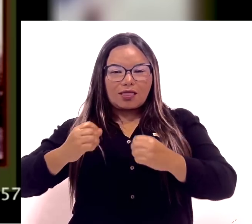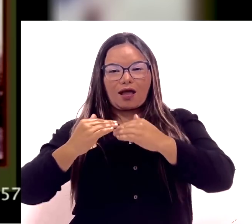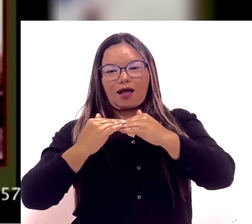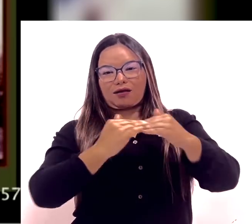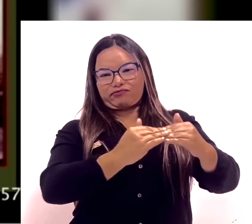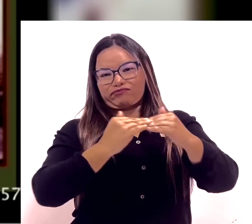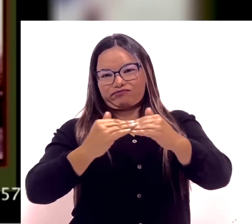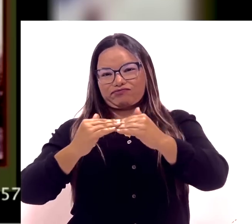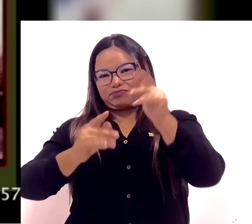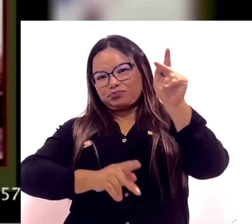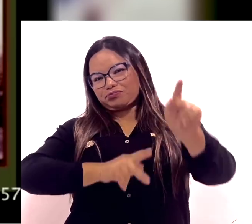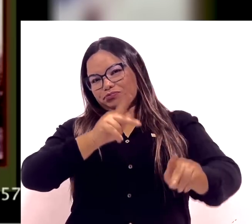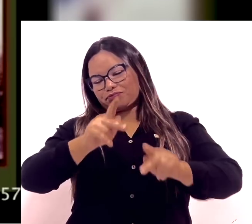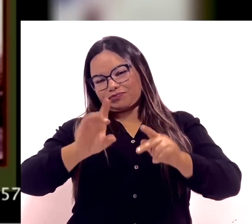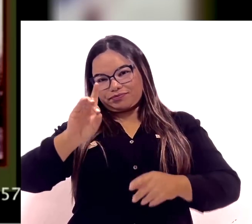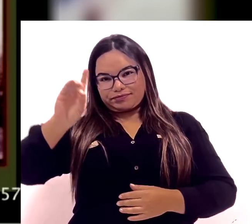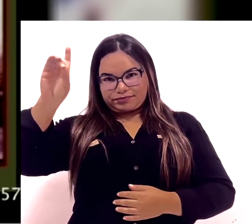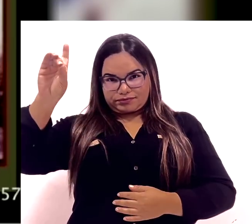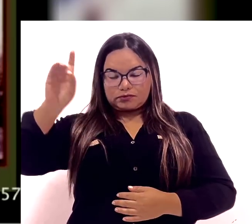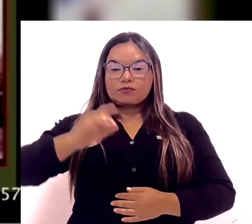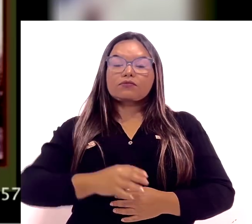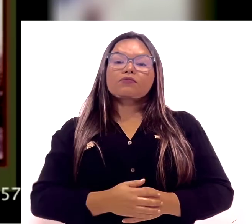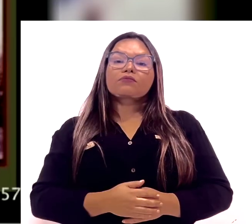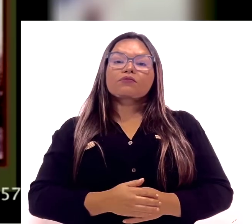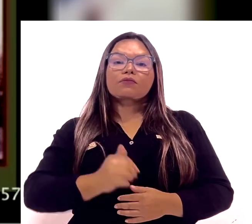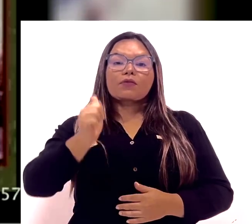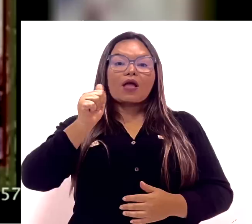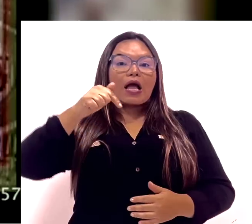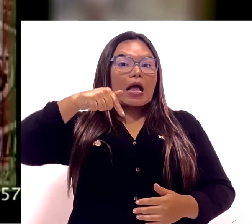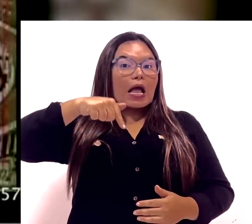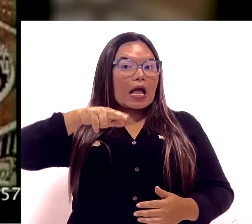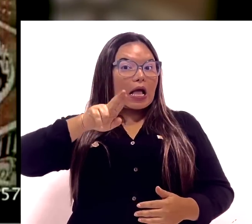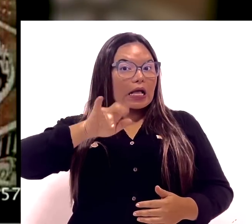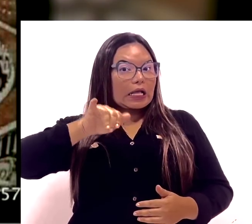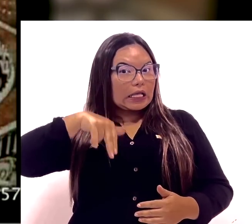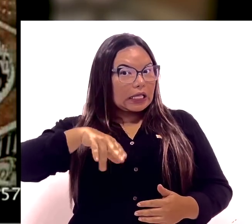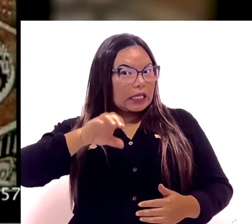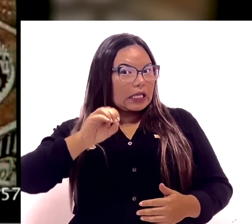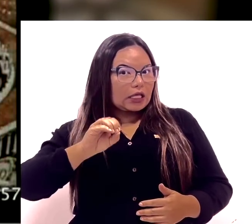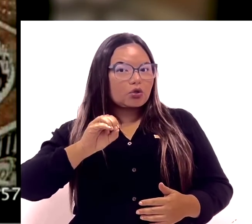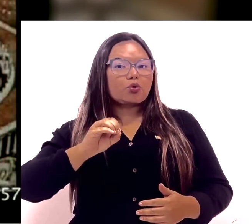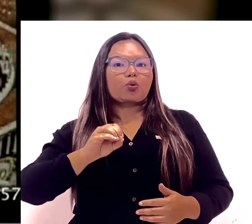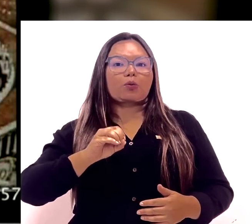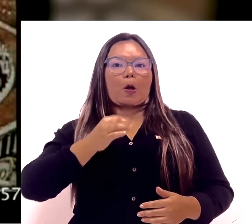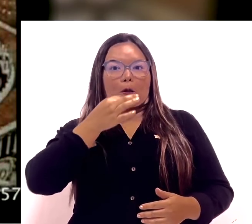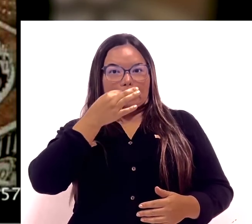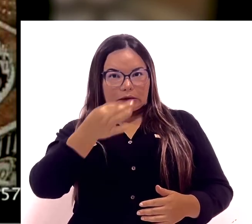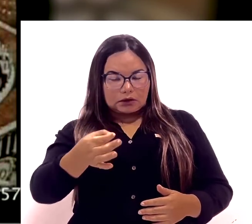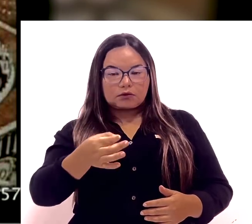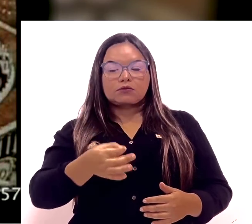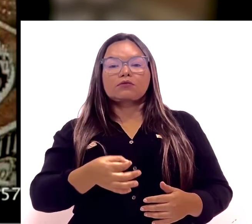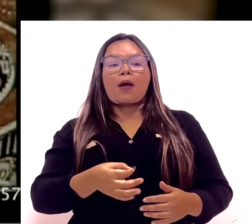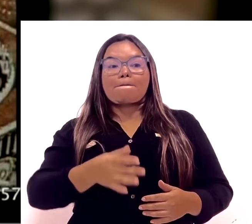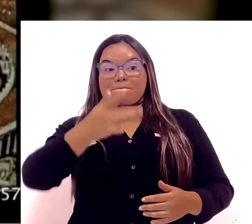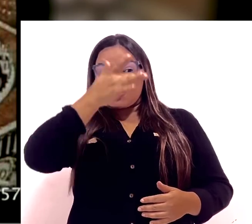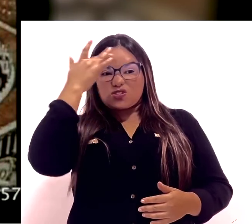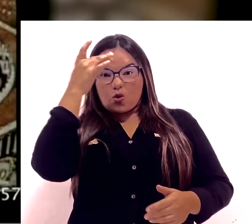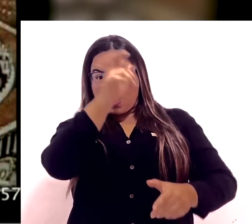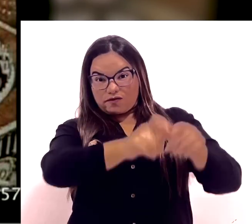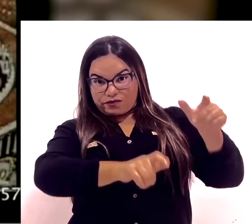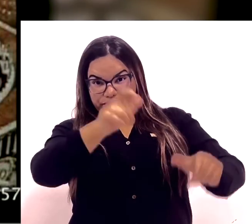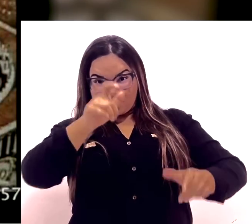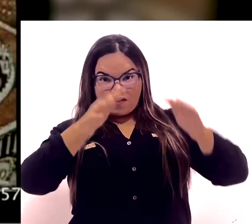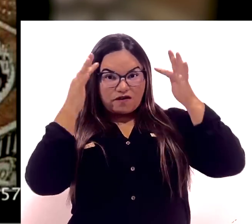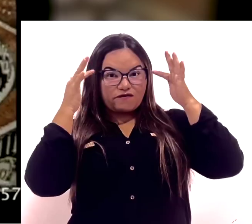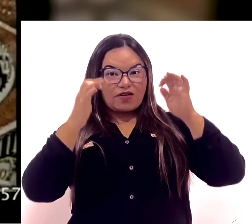disse que hereges convictos deveriam ser condenados à morte, tão certamente quanto outros criminosos. A Igreja Católica,